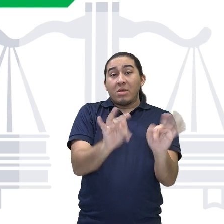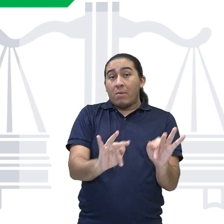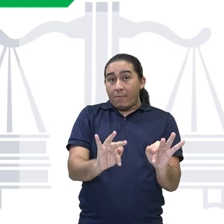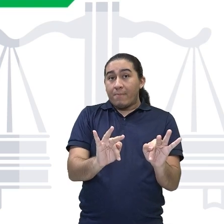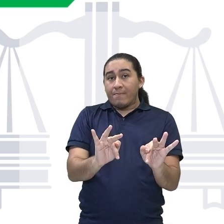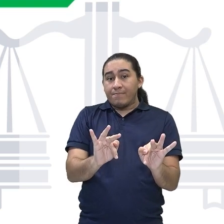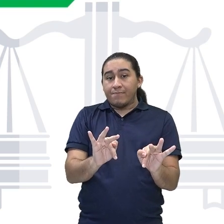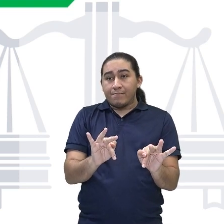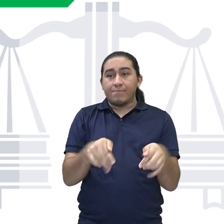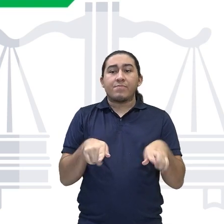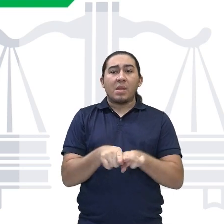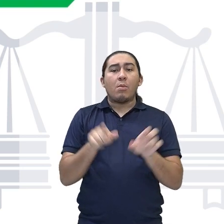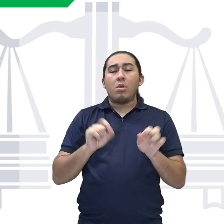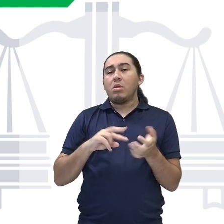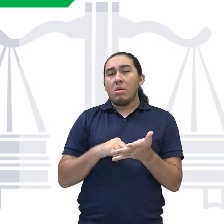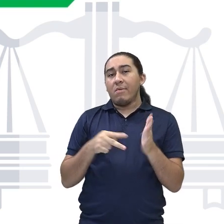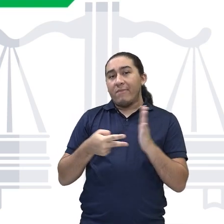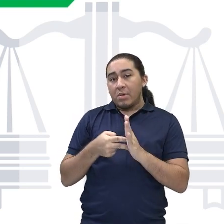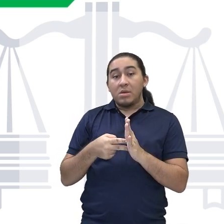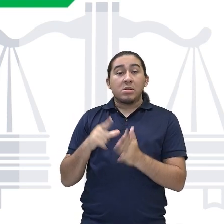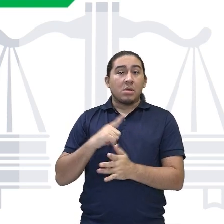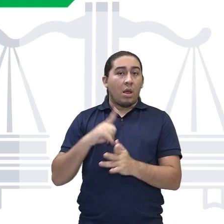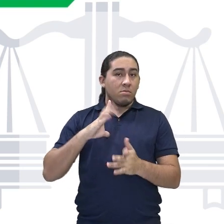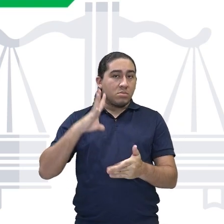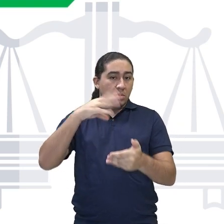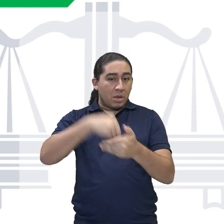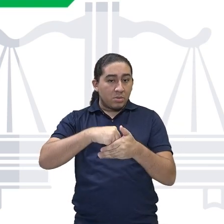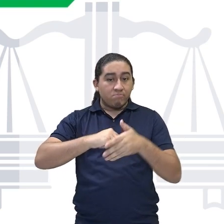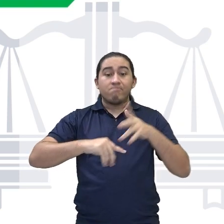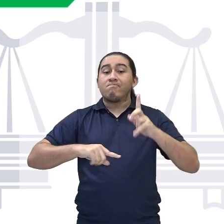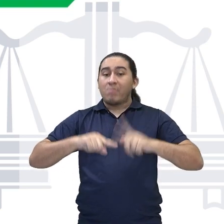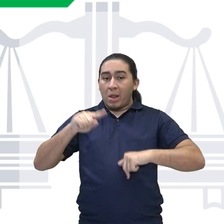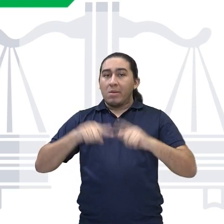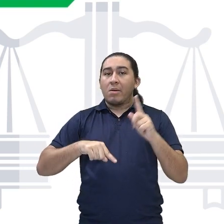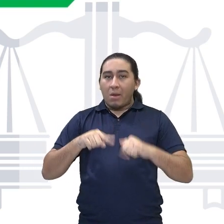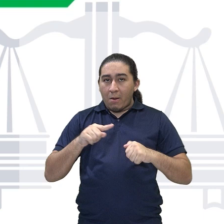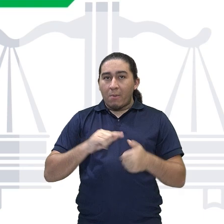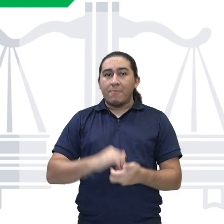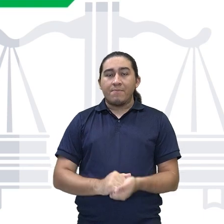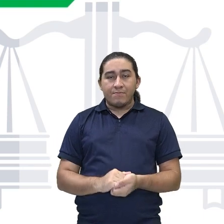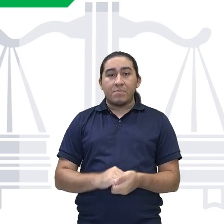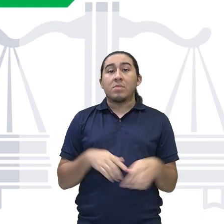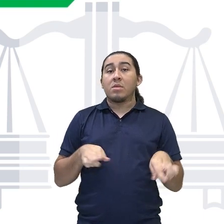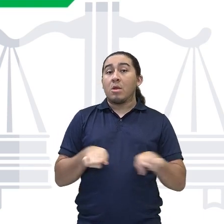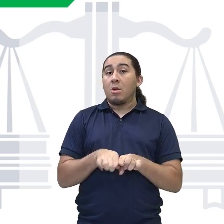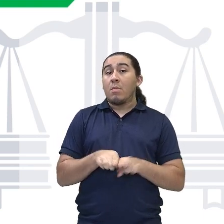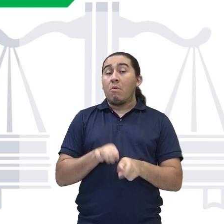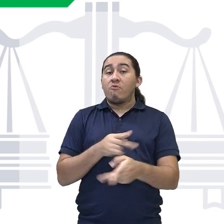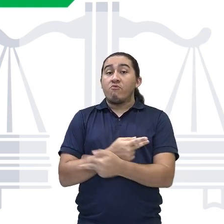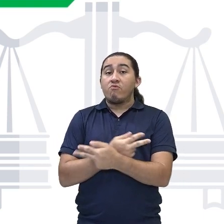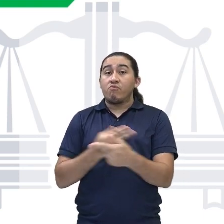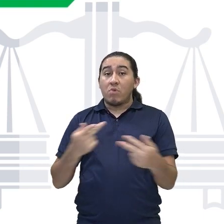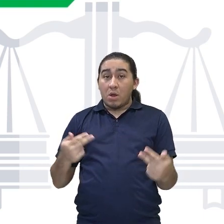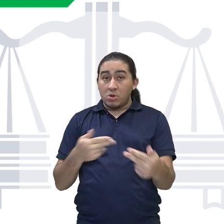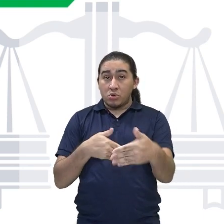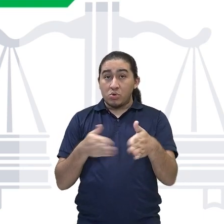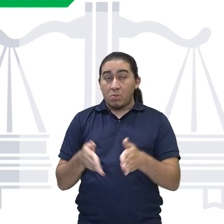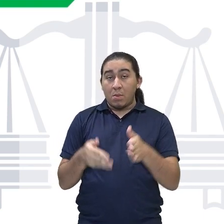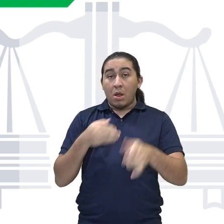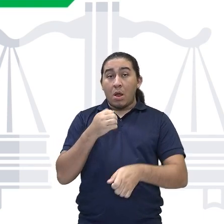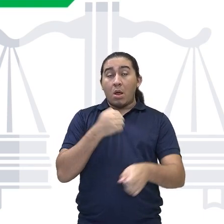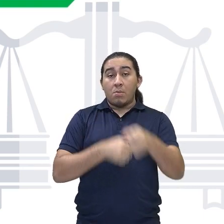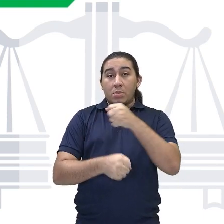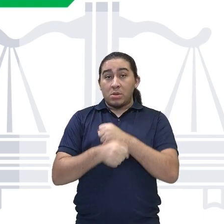O que a gente diz se tem ou não equipamento, né? E muitas turmas ano passado a gente, né, aprovou